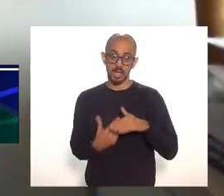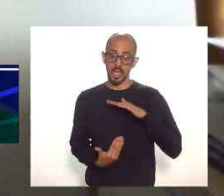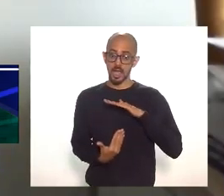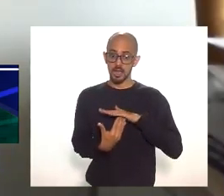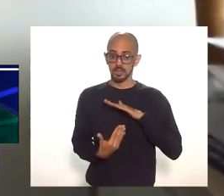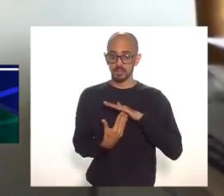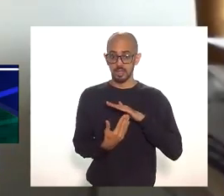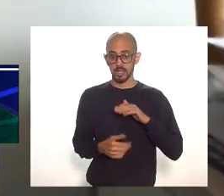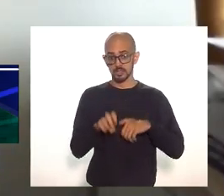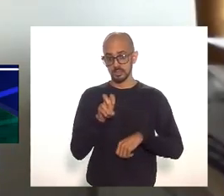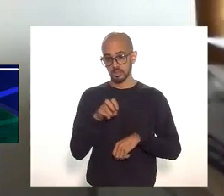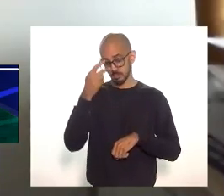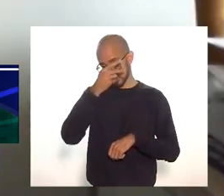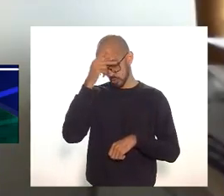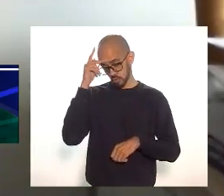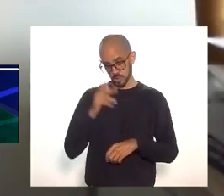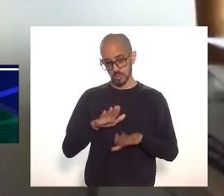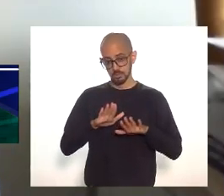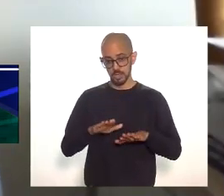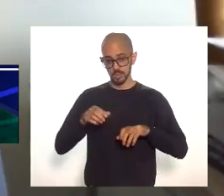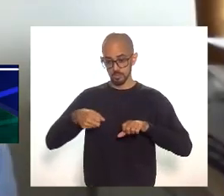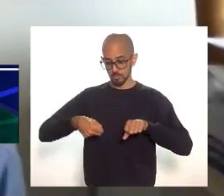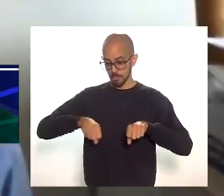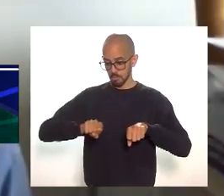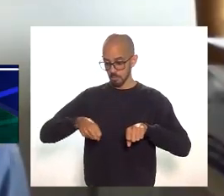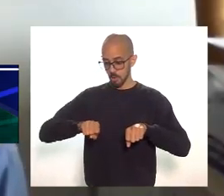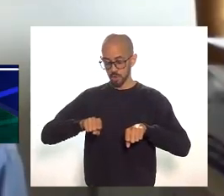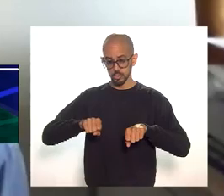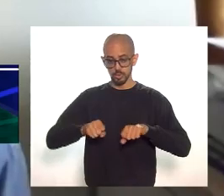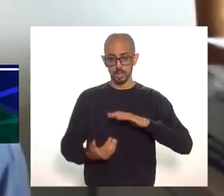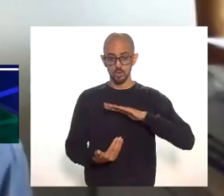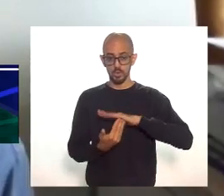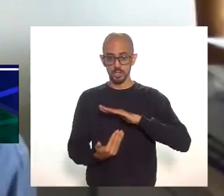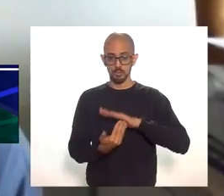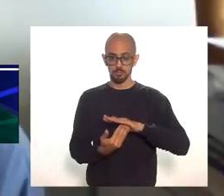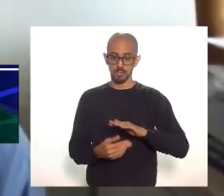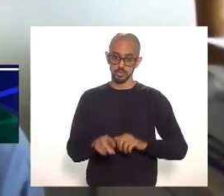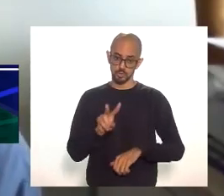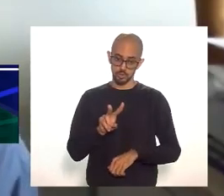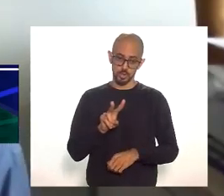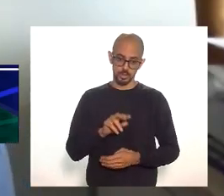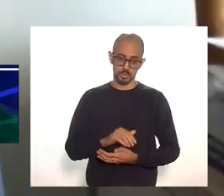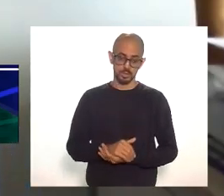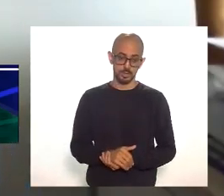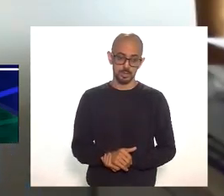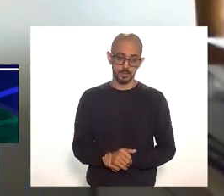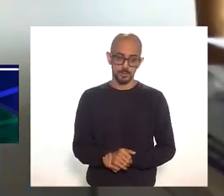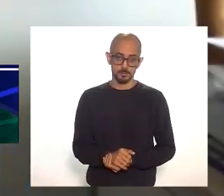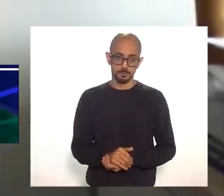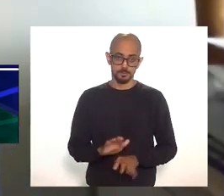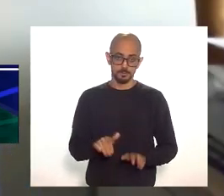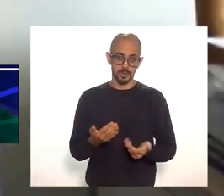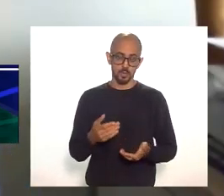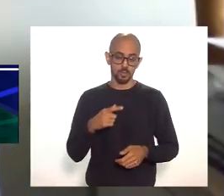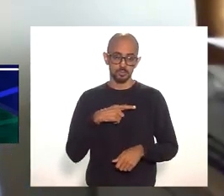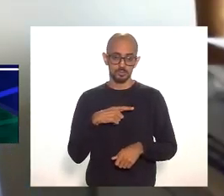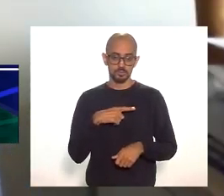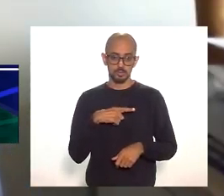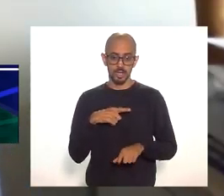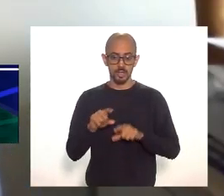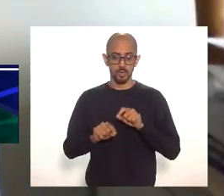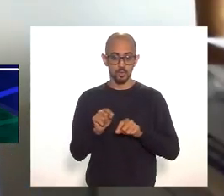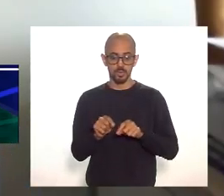em tese até 5 pessoas, e uma moto, quiçá, só pode transportar no máximo 2. Então, houve um nível